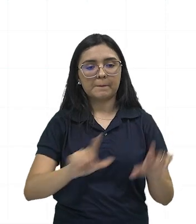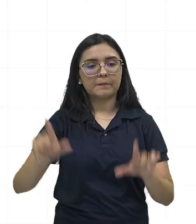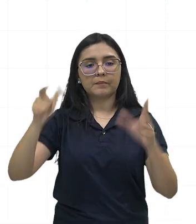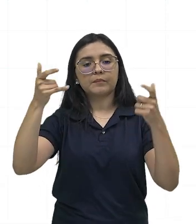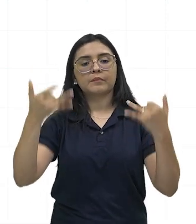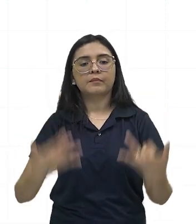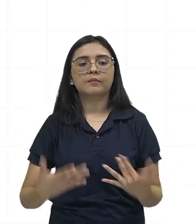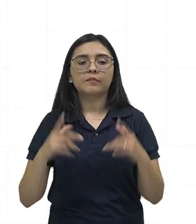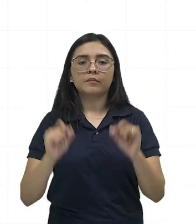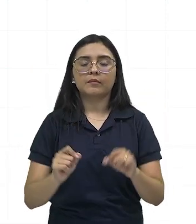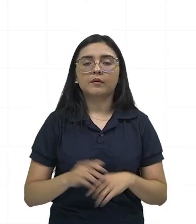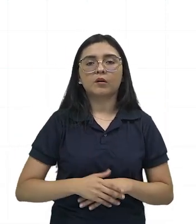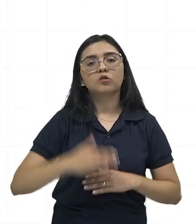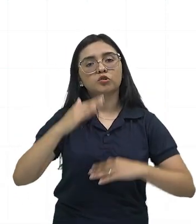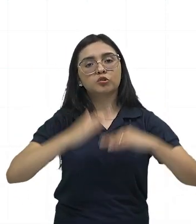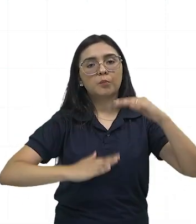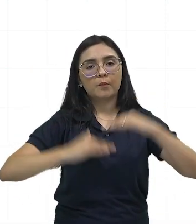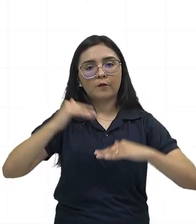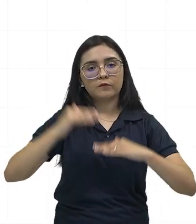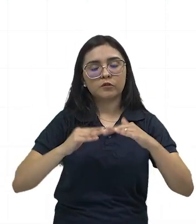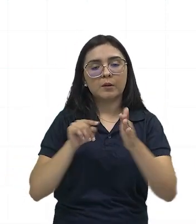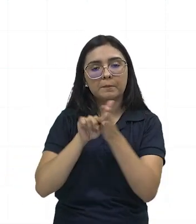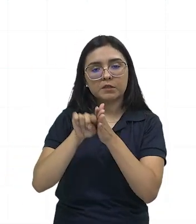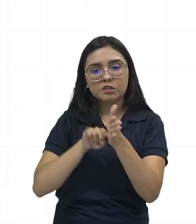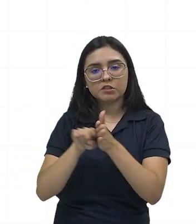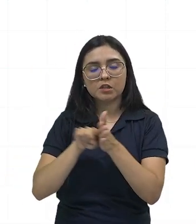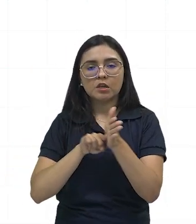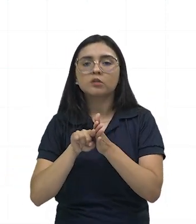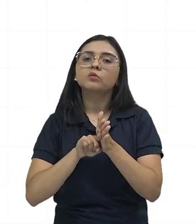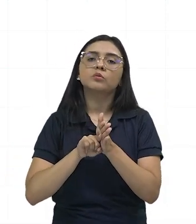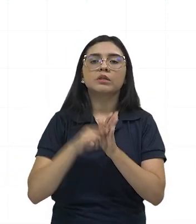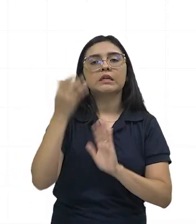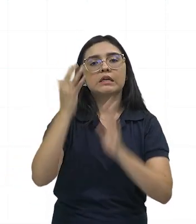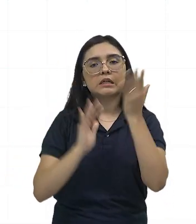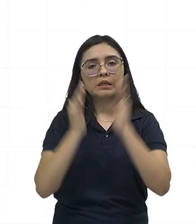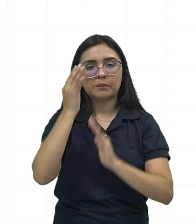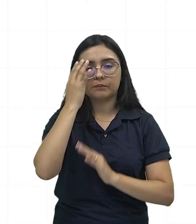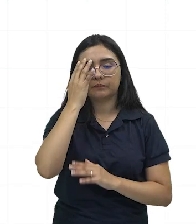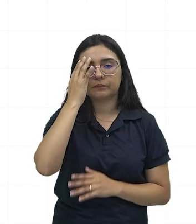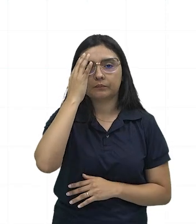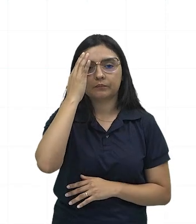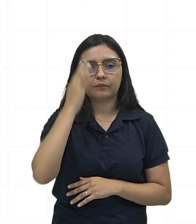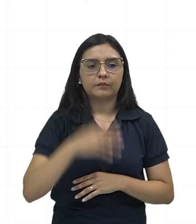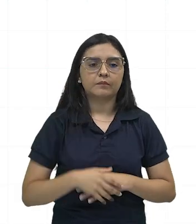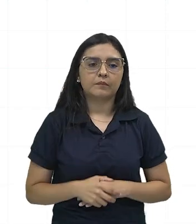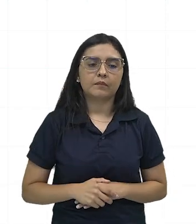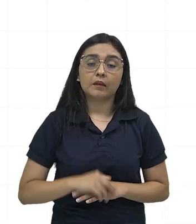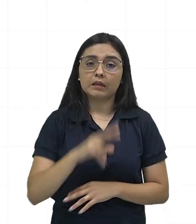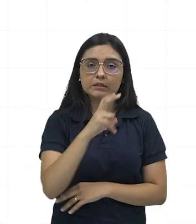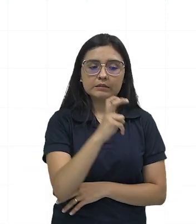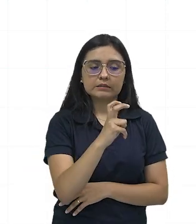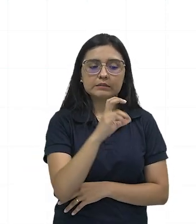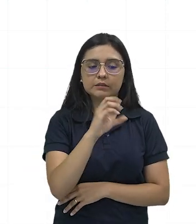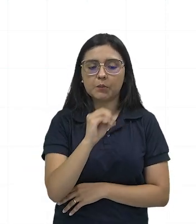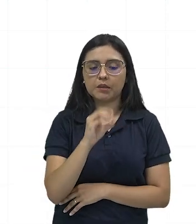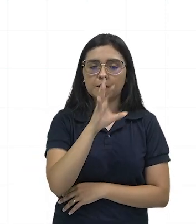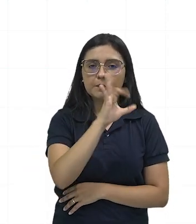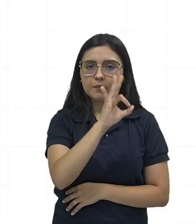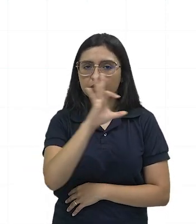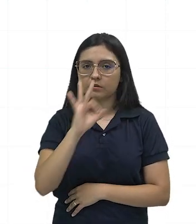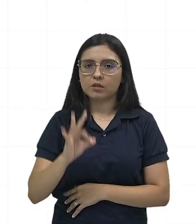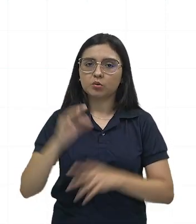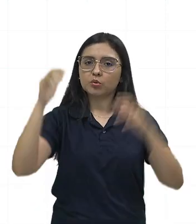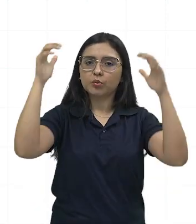fala que os especialistas em climatologia, eles estimam que 50%